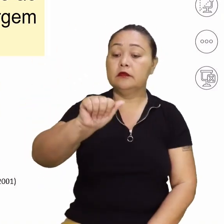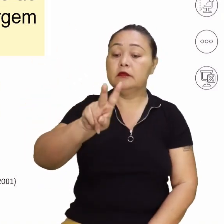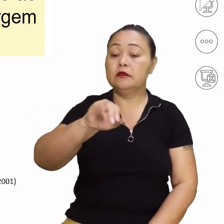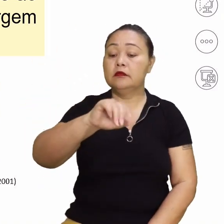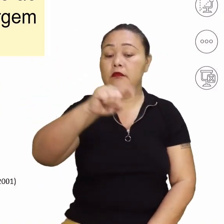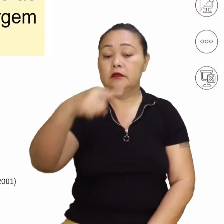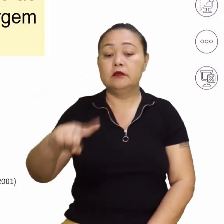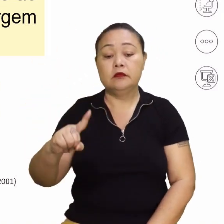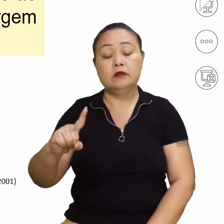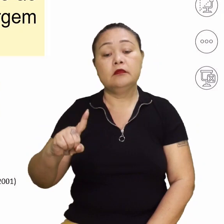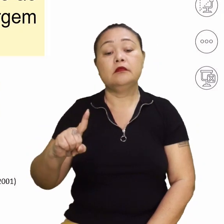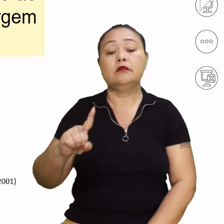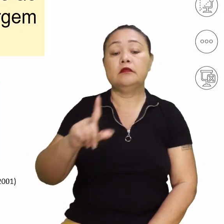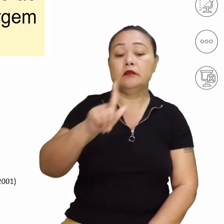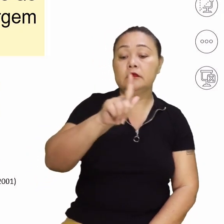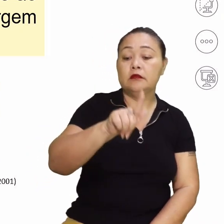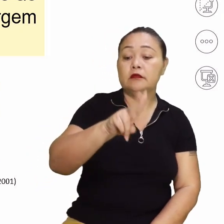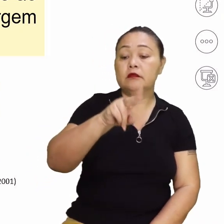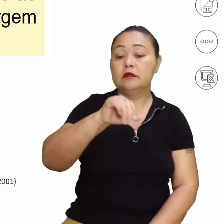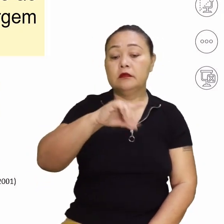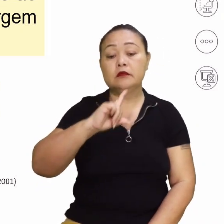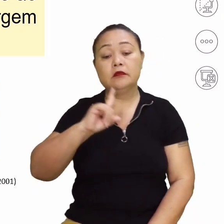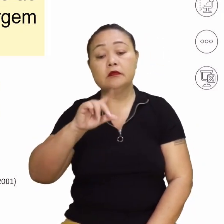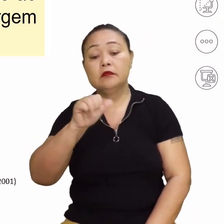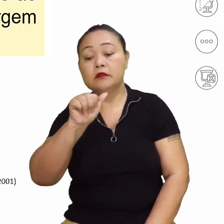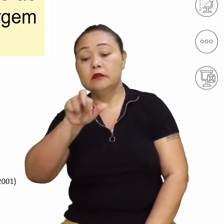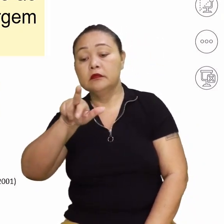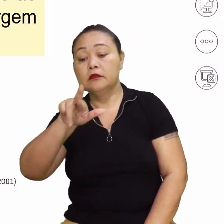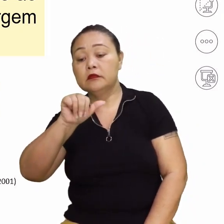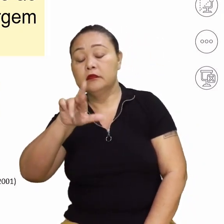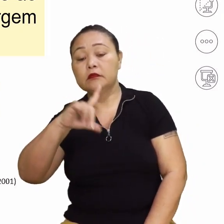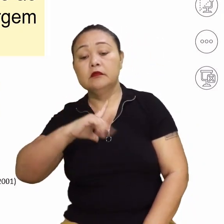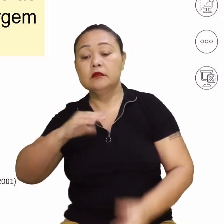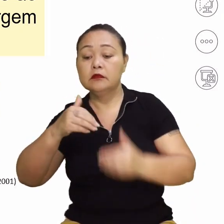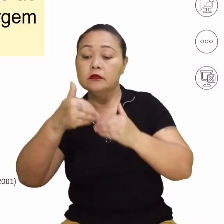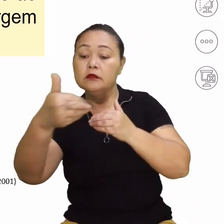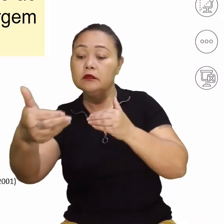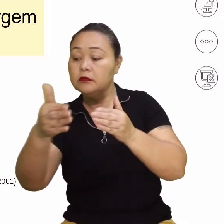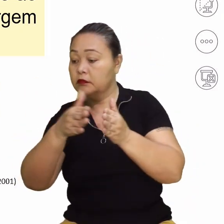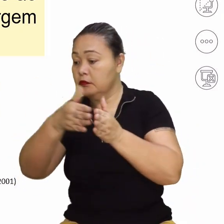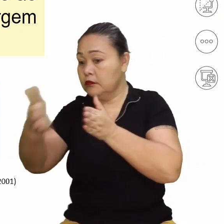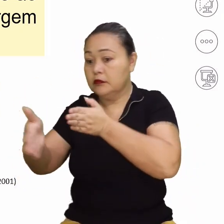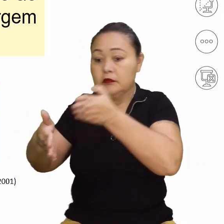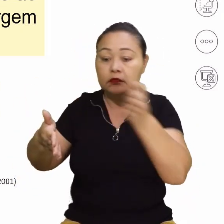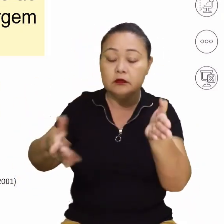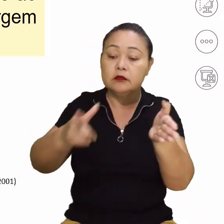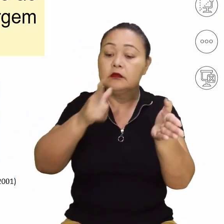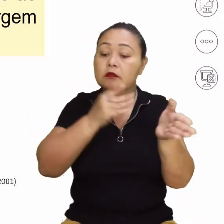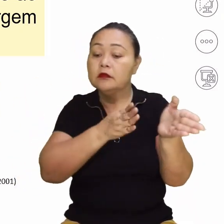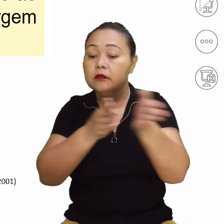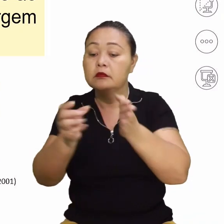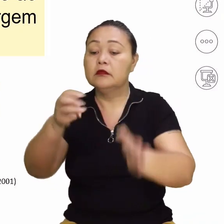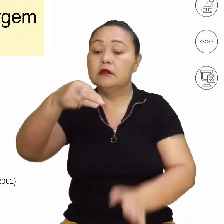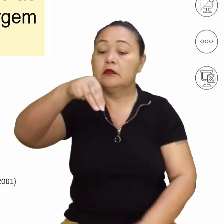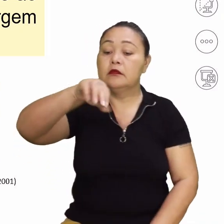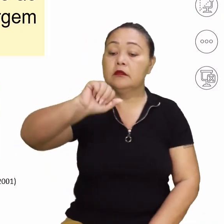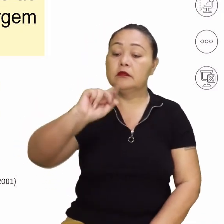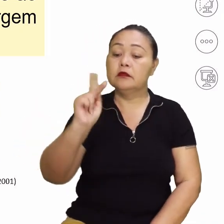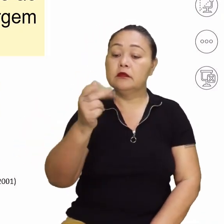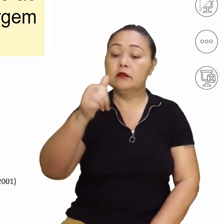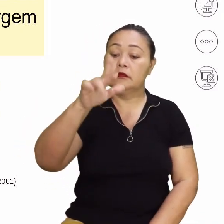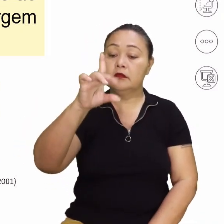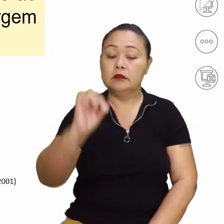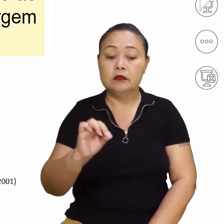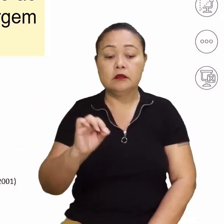Gavião ou seja Gavião e arara ficam juntos à margem do rio Machado a divisão